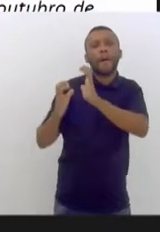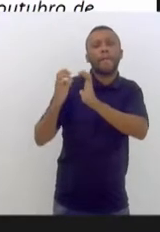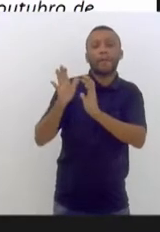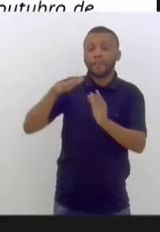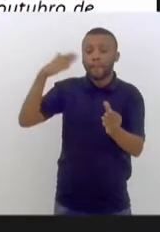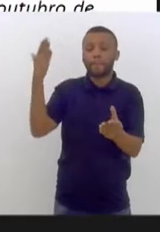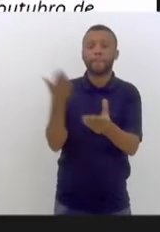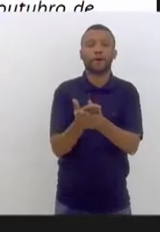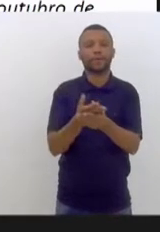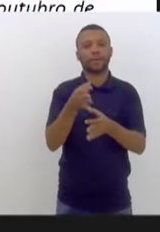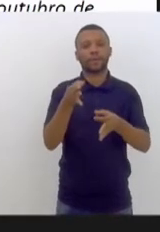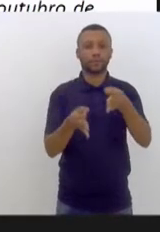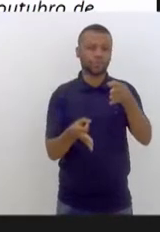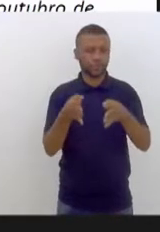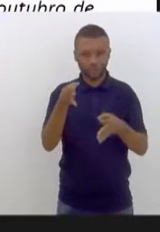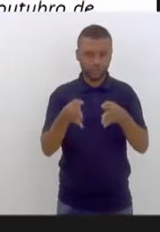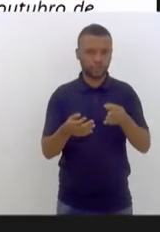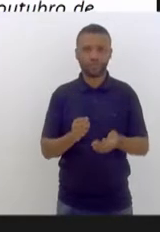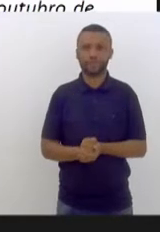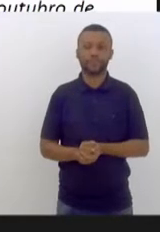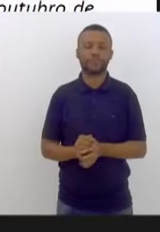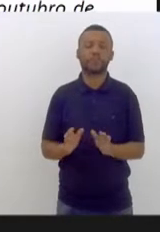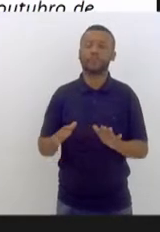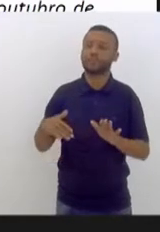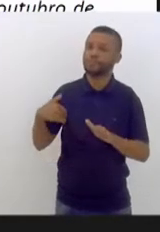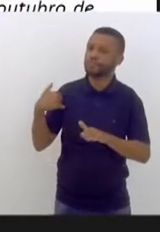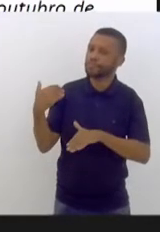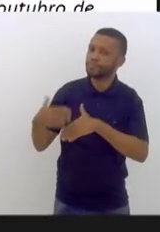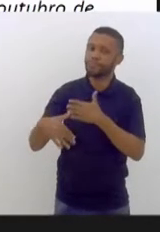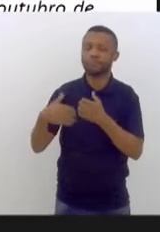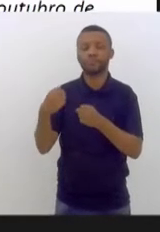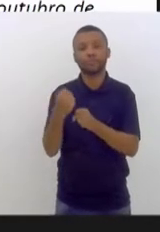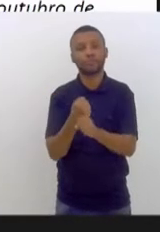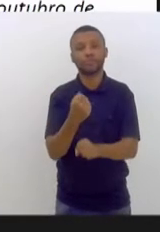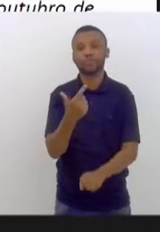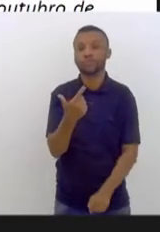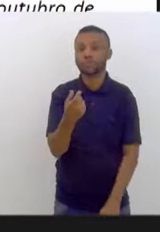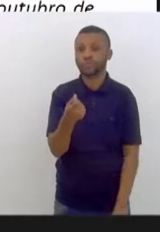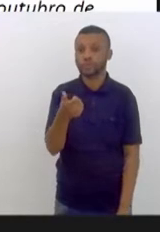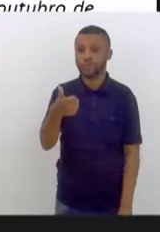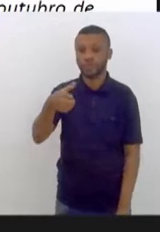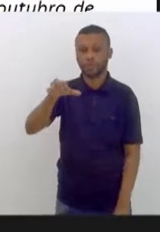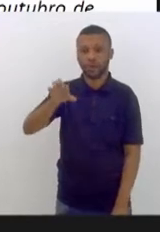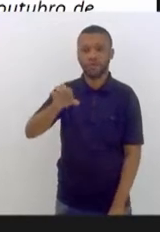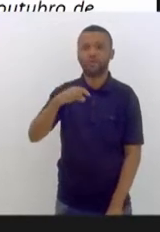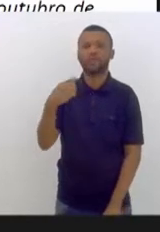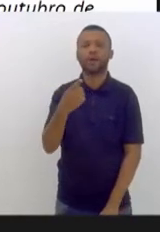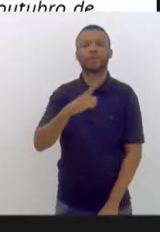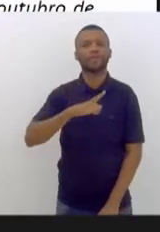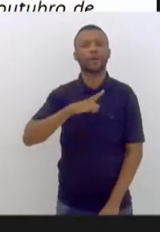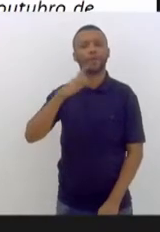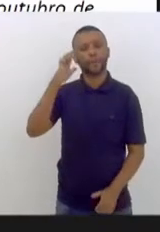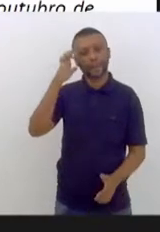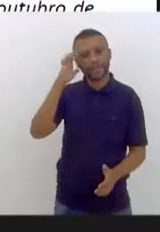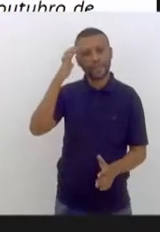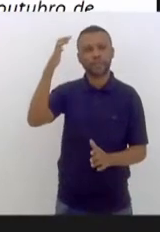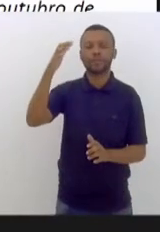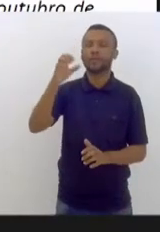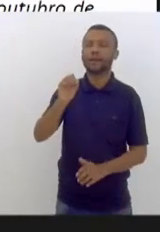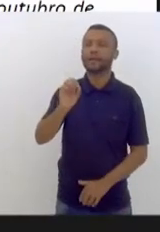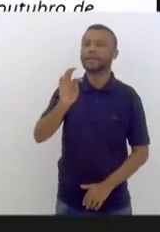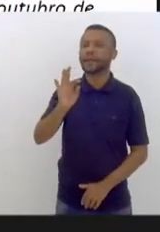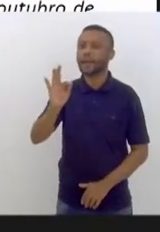jurídico, e em 2019 nós tivemos uma decisão do Supremo